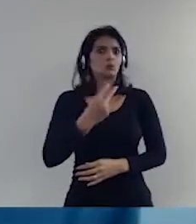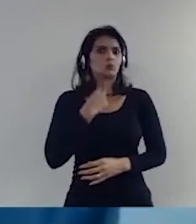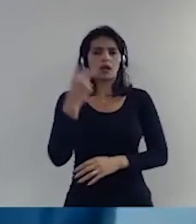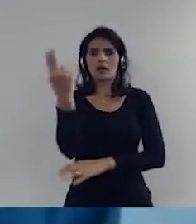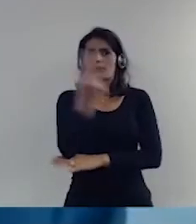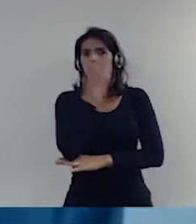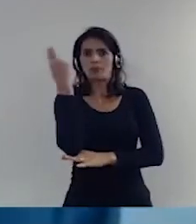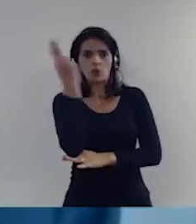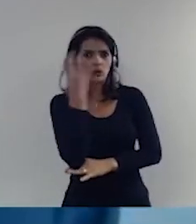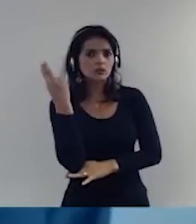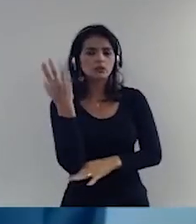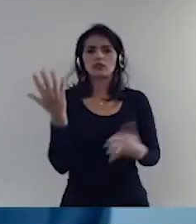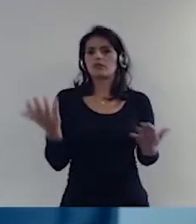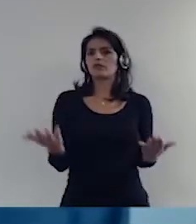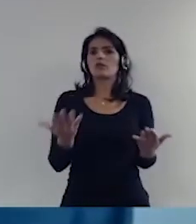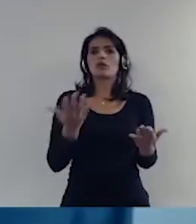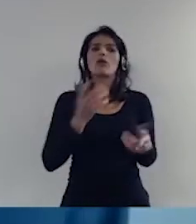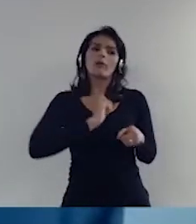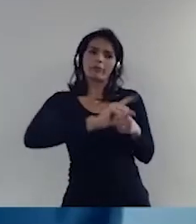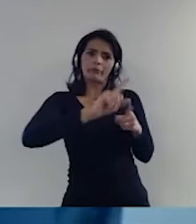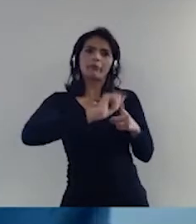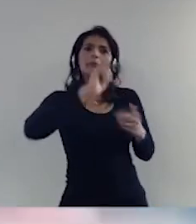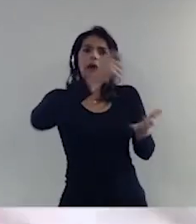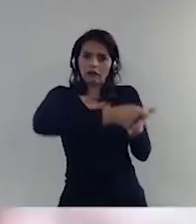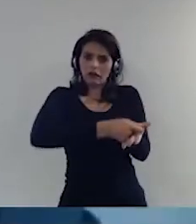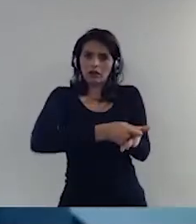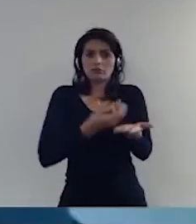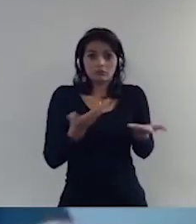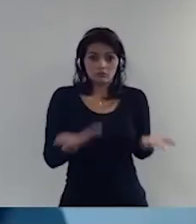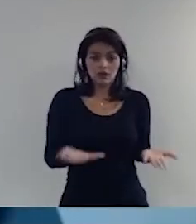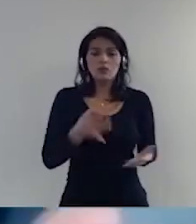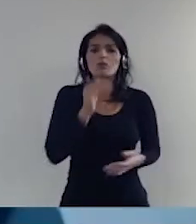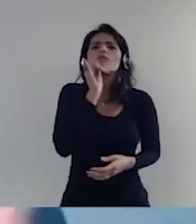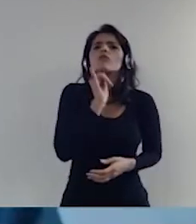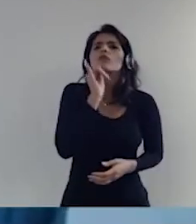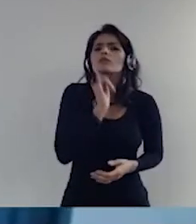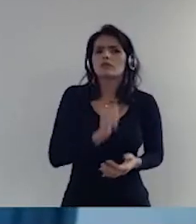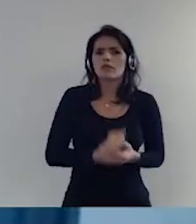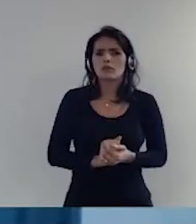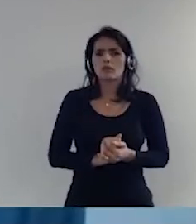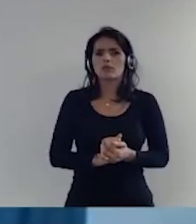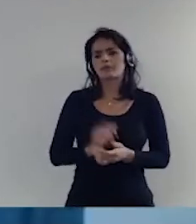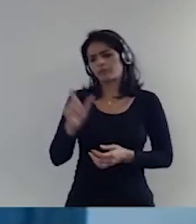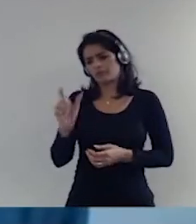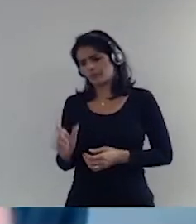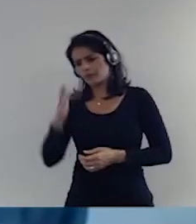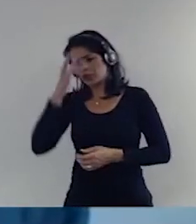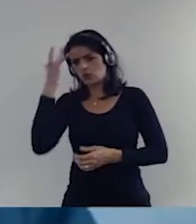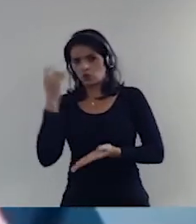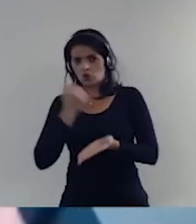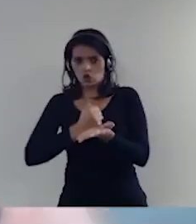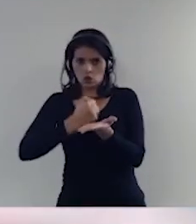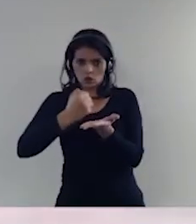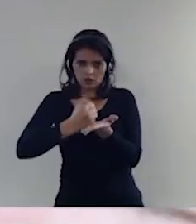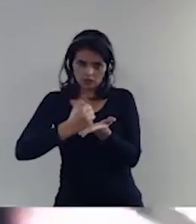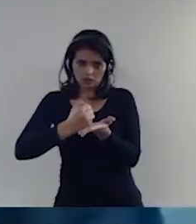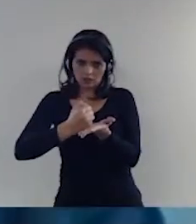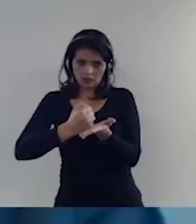e não subjetiva no cumprimento da prestação. Então, digamos que um dos contratantes ele se